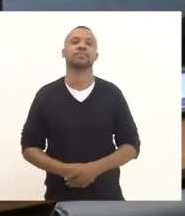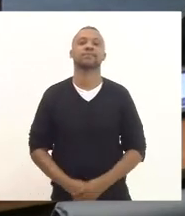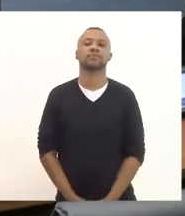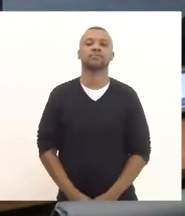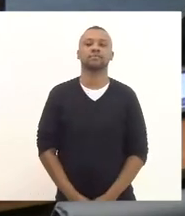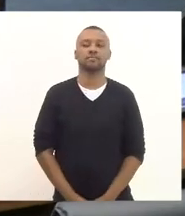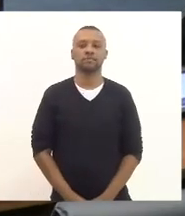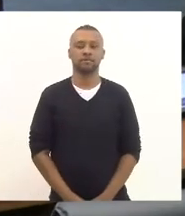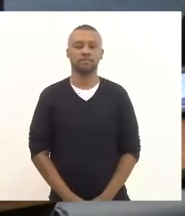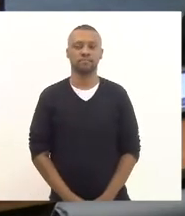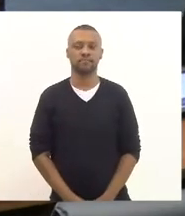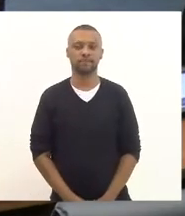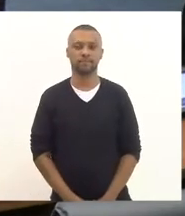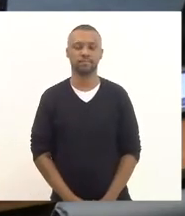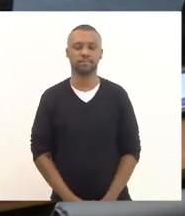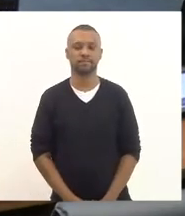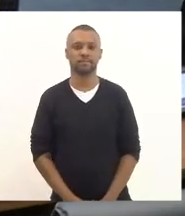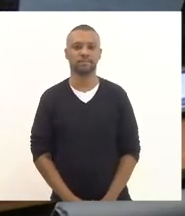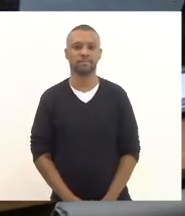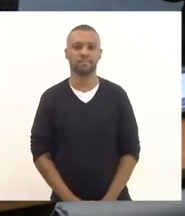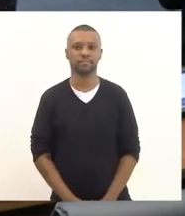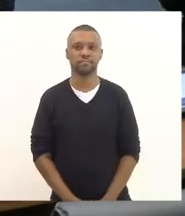E aí